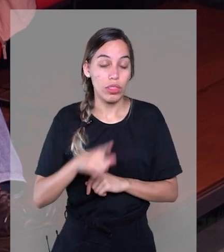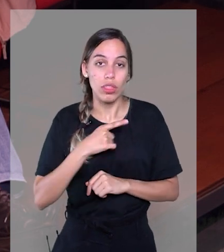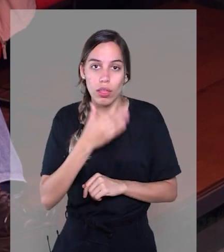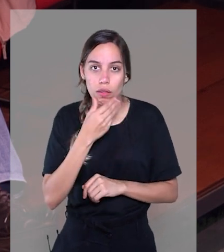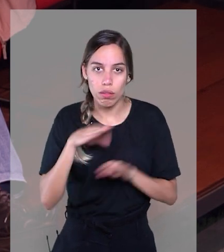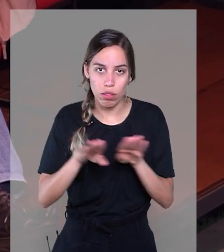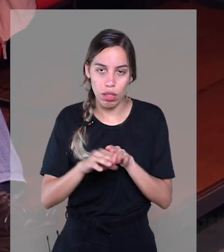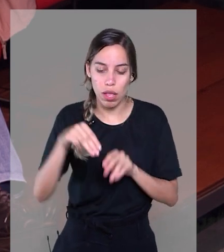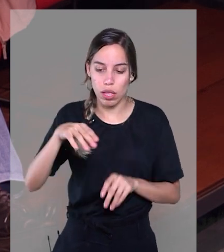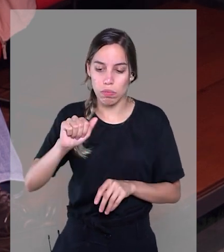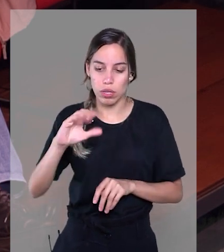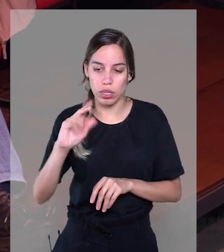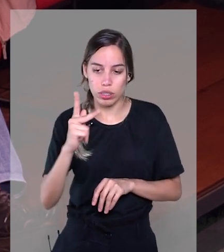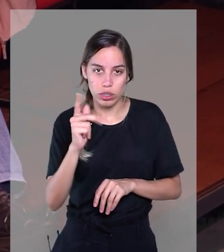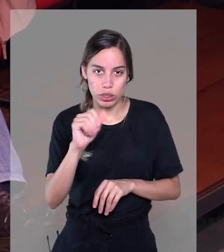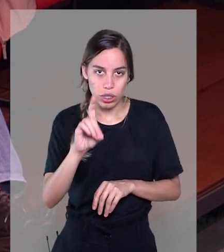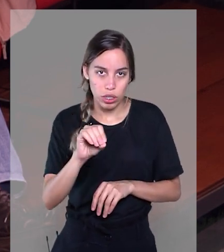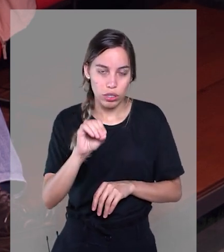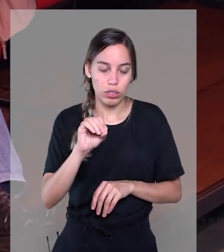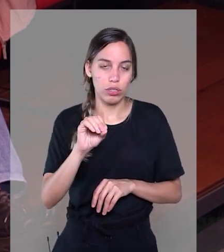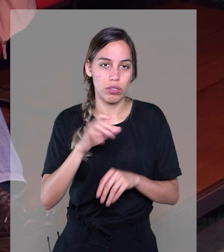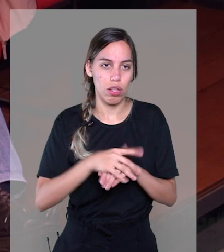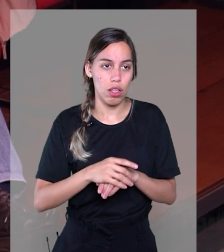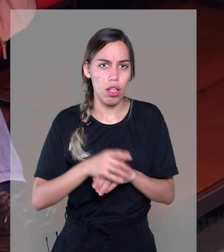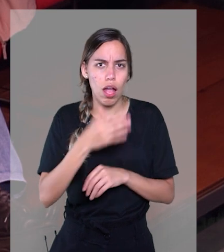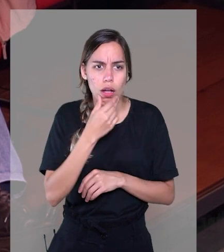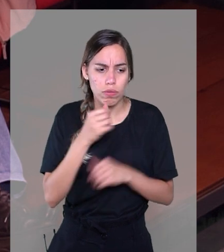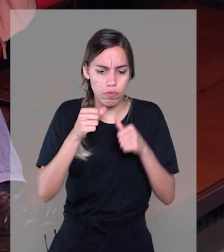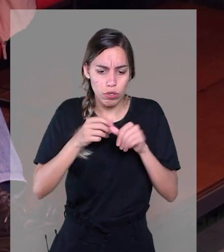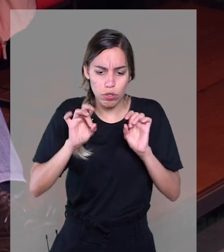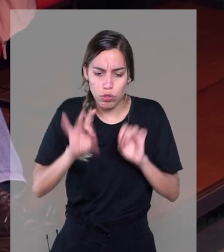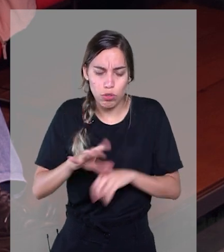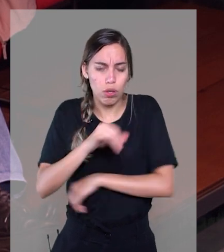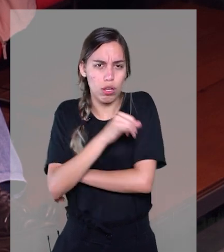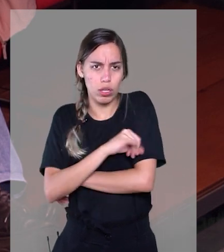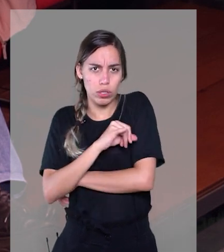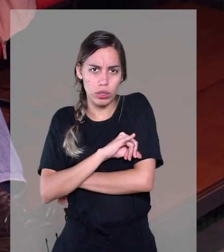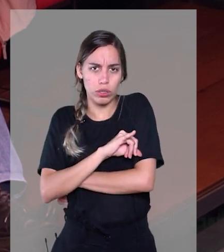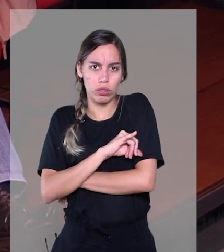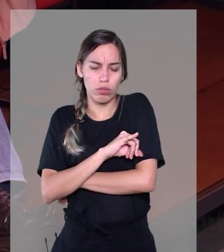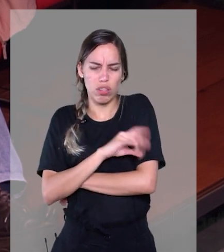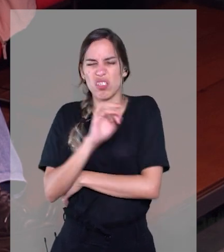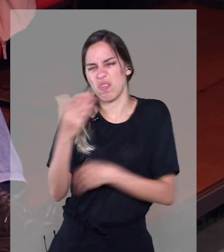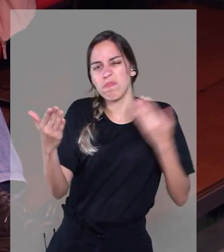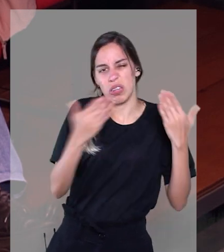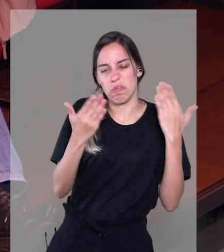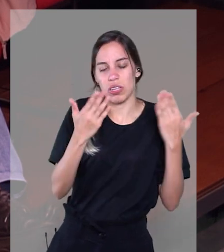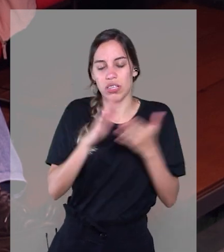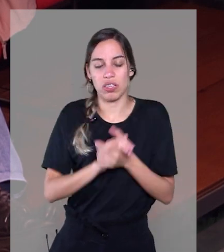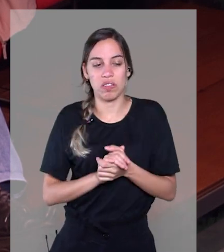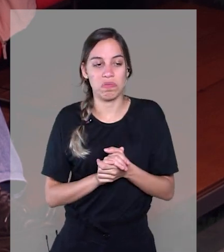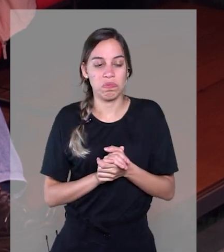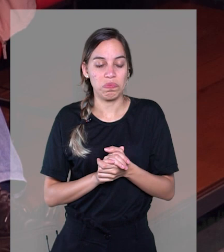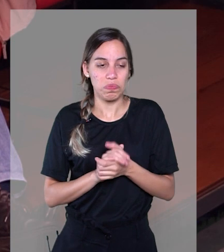Assis ficou só no Brasil, ficou só no Rio de Janeiro. Uma comparação, os dois aí, só no Rio de Janeiro. Quanto ao